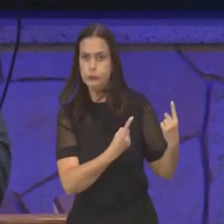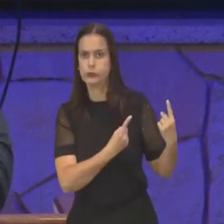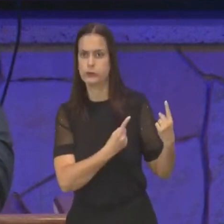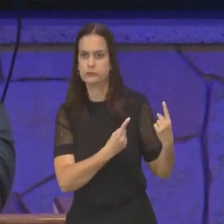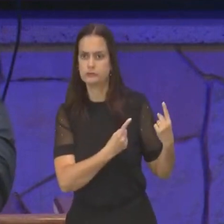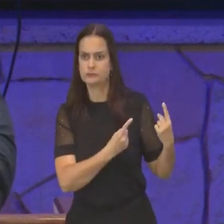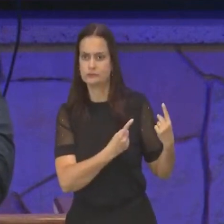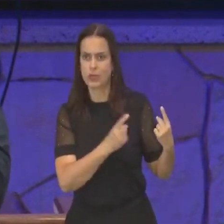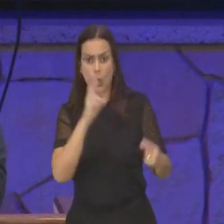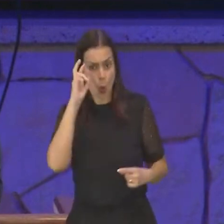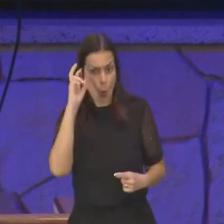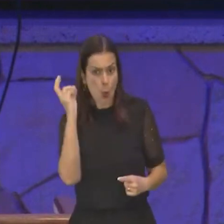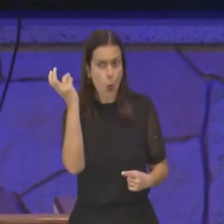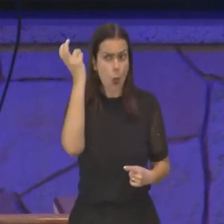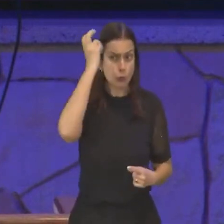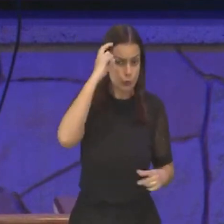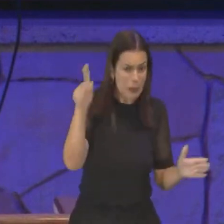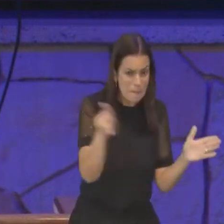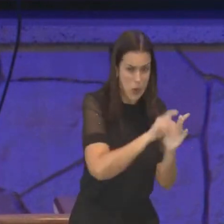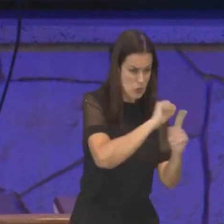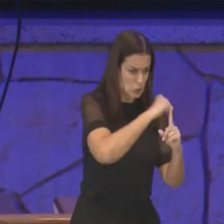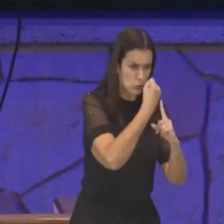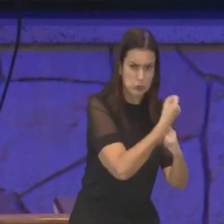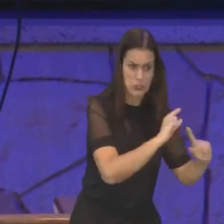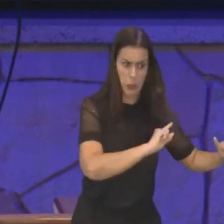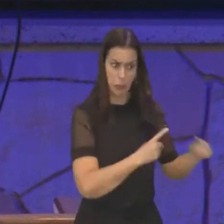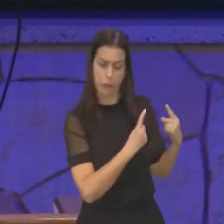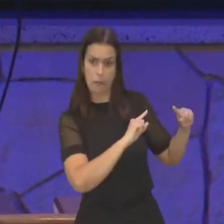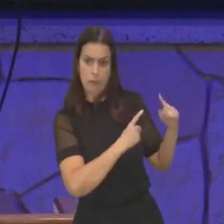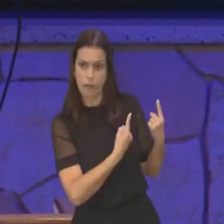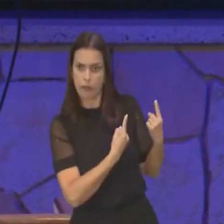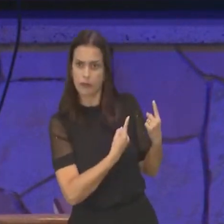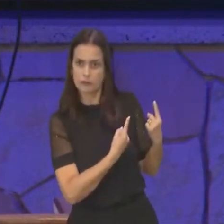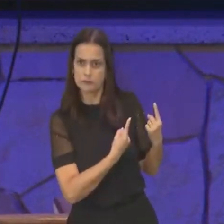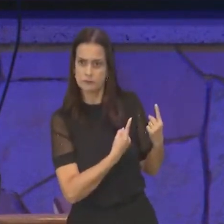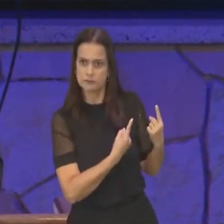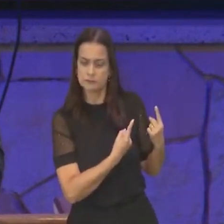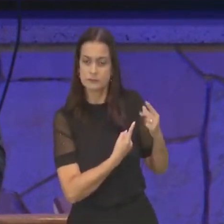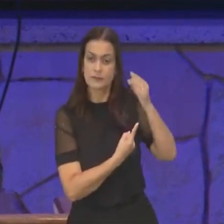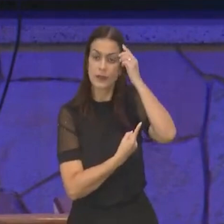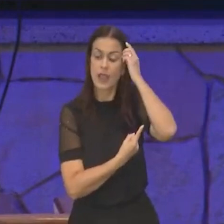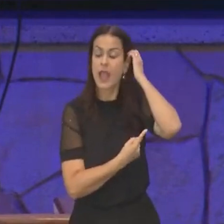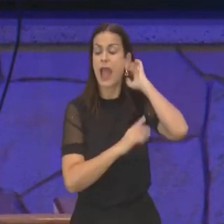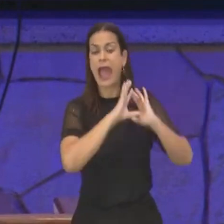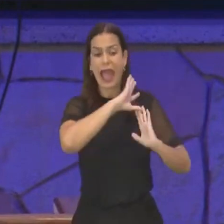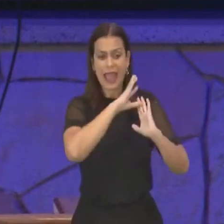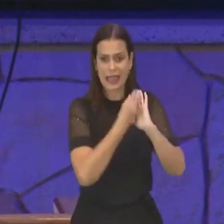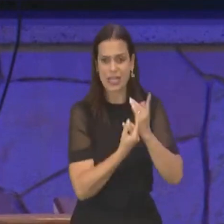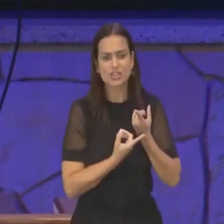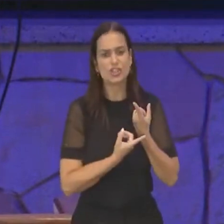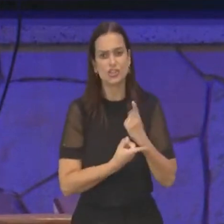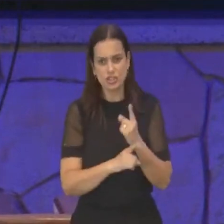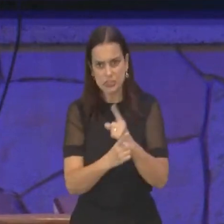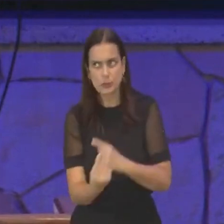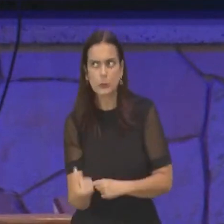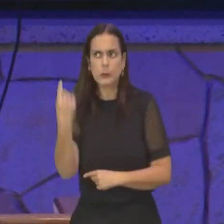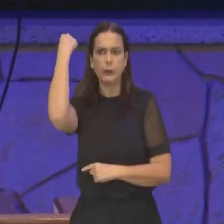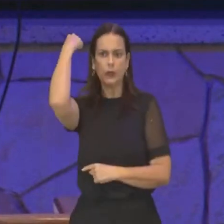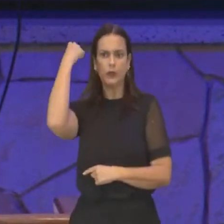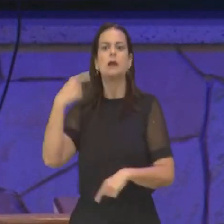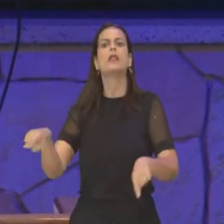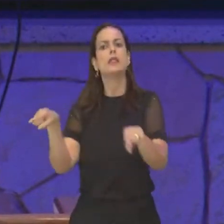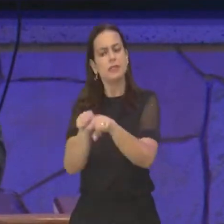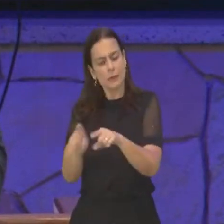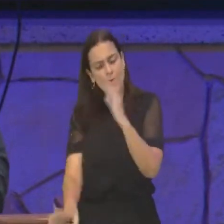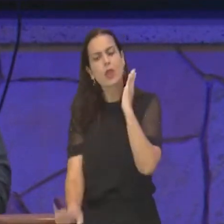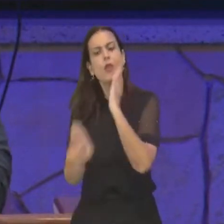hostil, mesmo enfrentando oposição religiosa, a igreja, os discípulos encontraram motivos para louvar